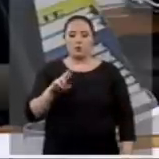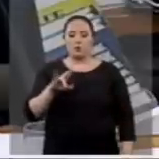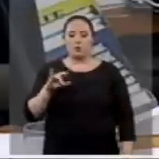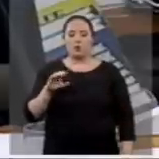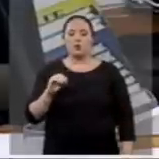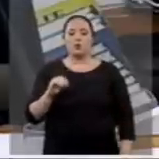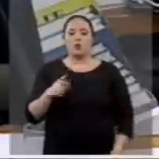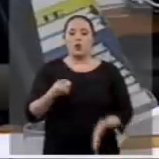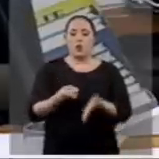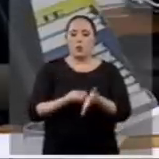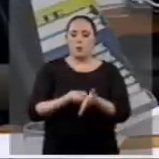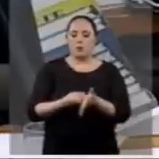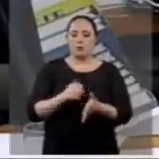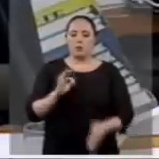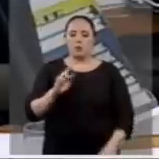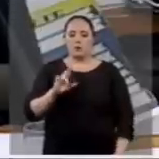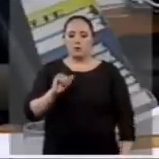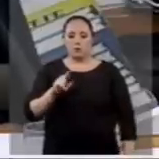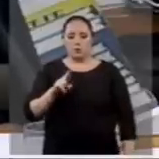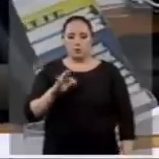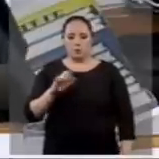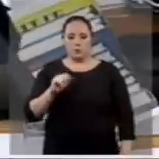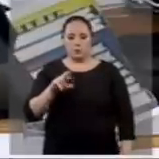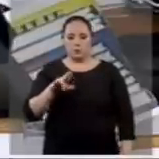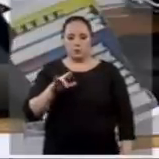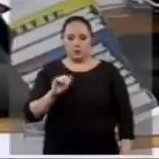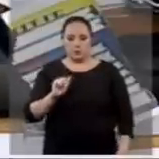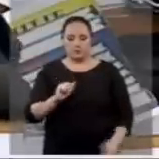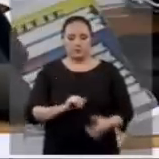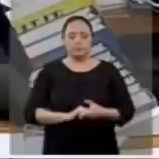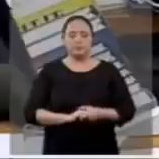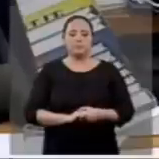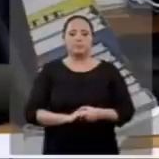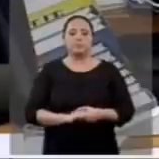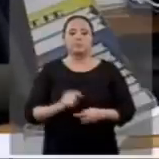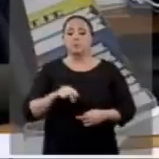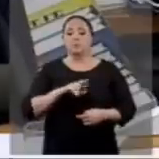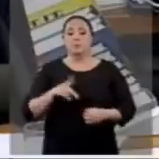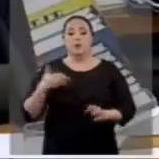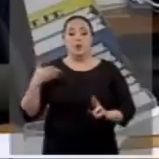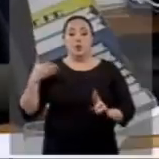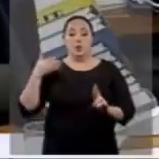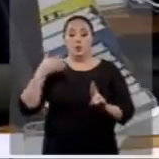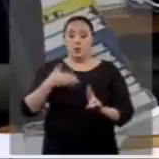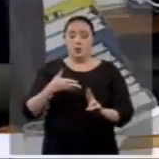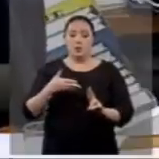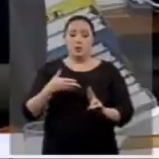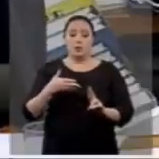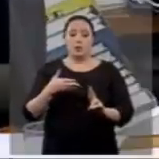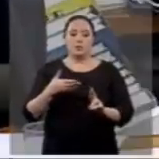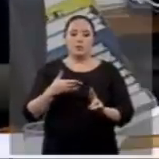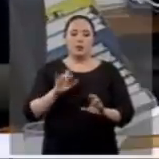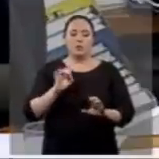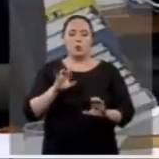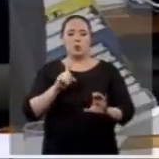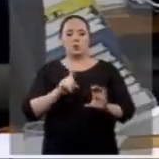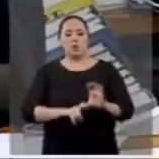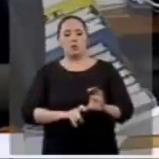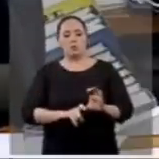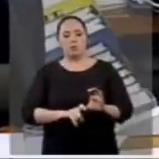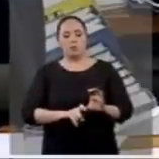obrigação tributária. O preceito não se refere a devedor eventual,